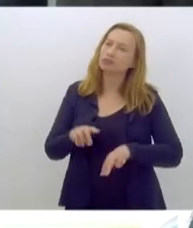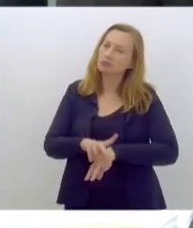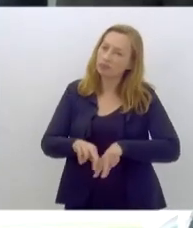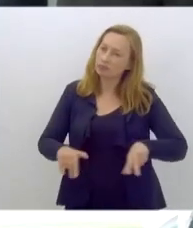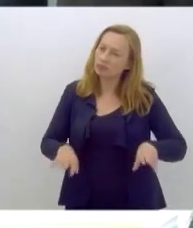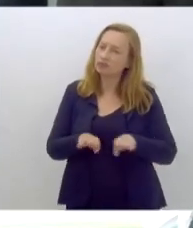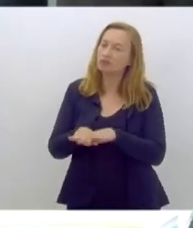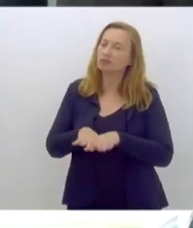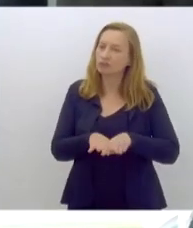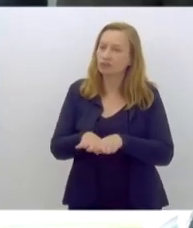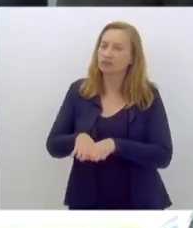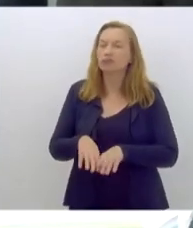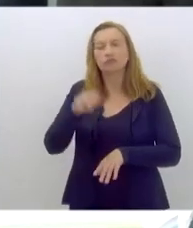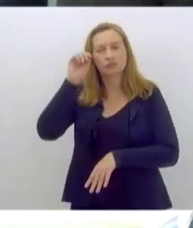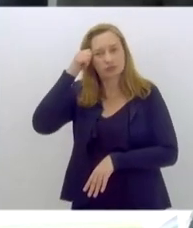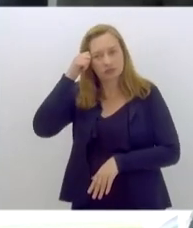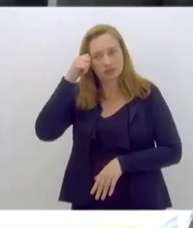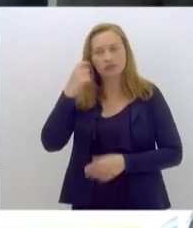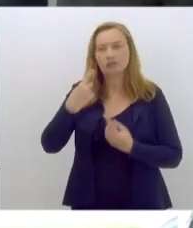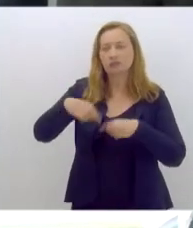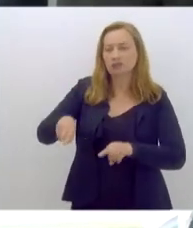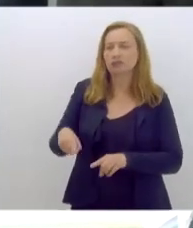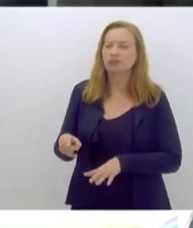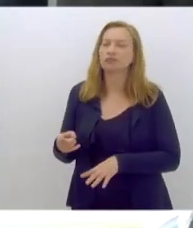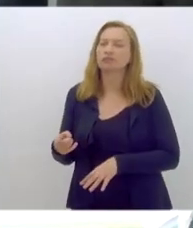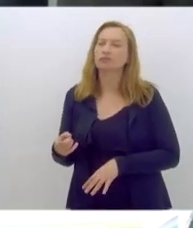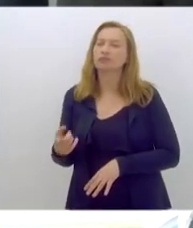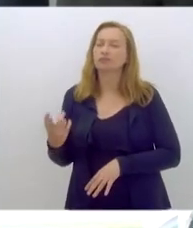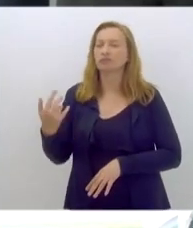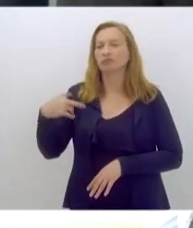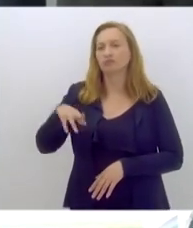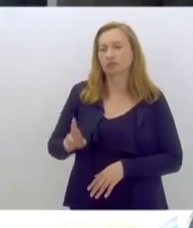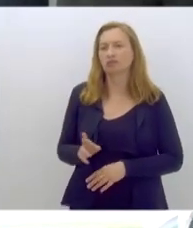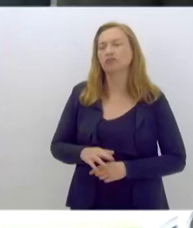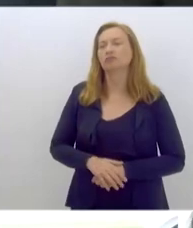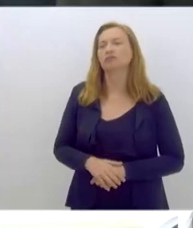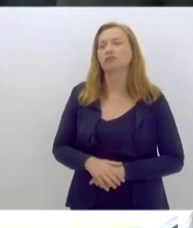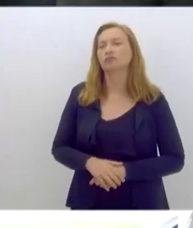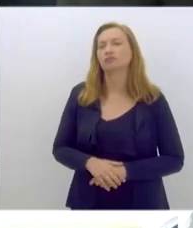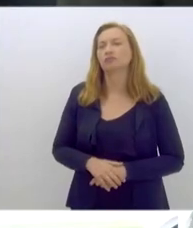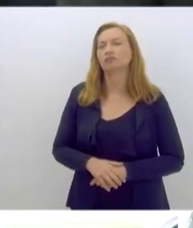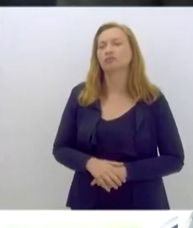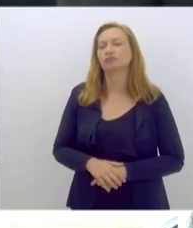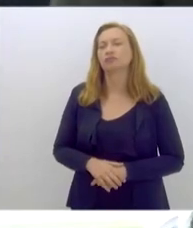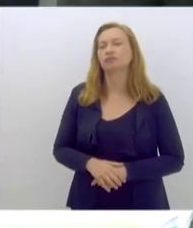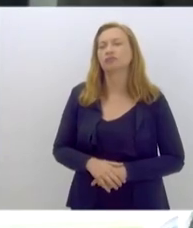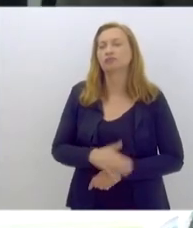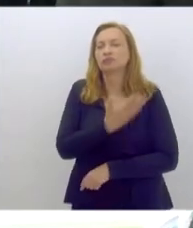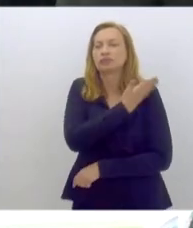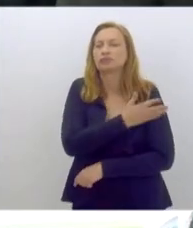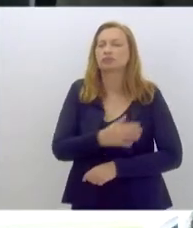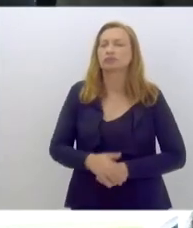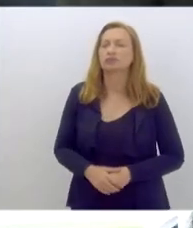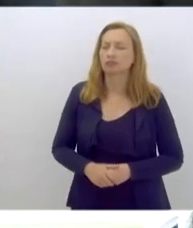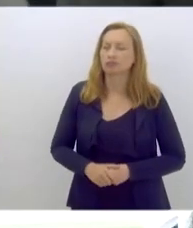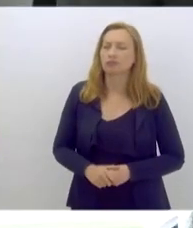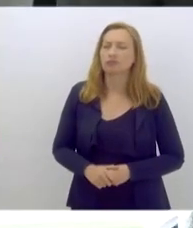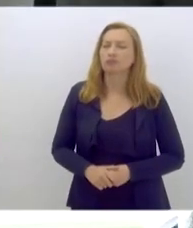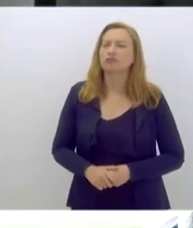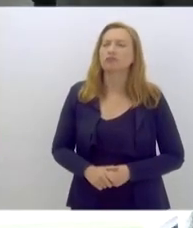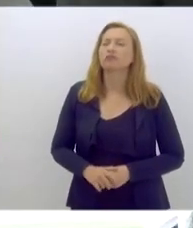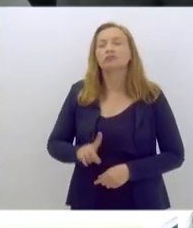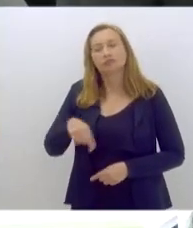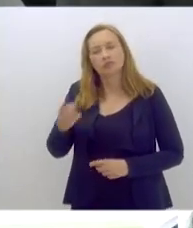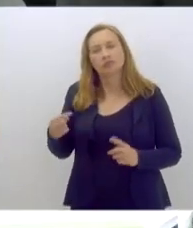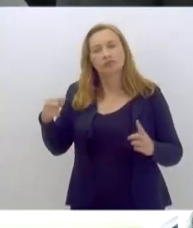negros intolerância religiosa né outro objetivo a redução das desigualdades outro objetivo